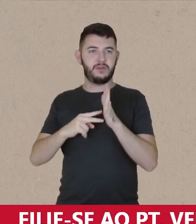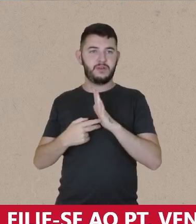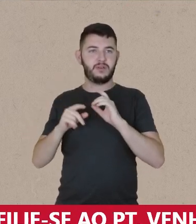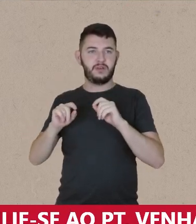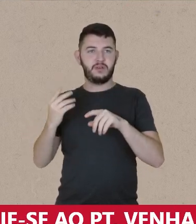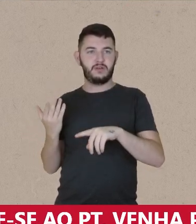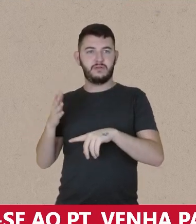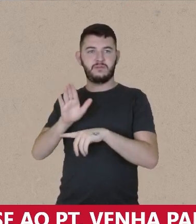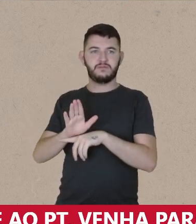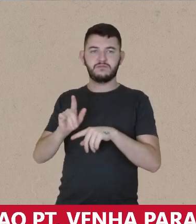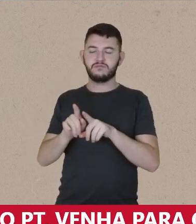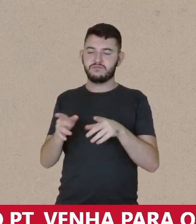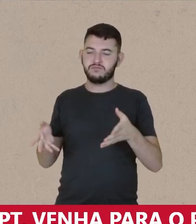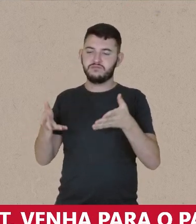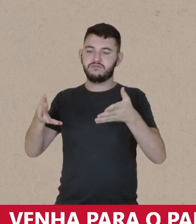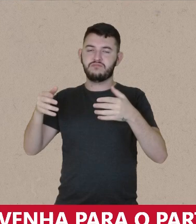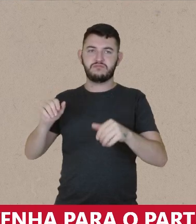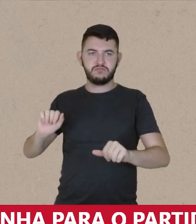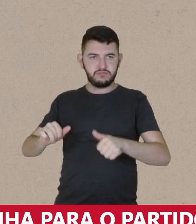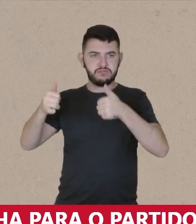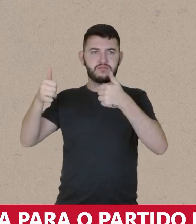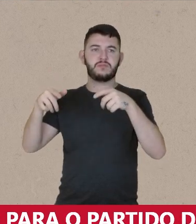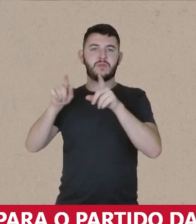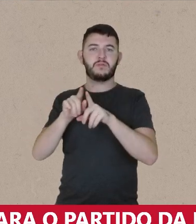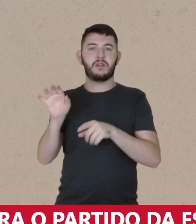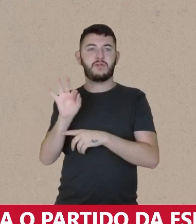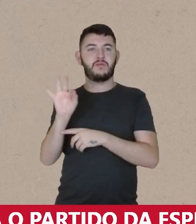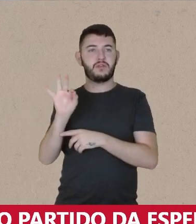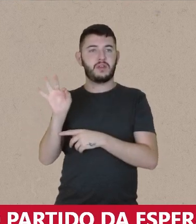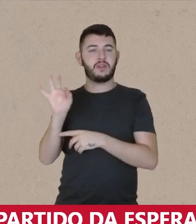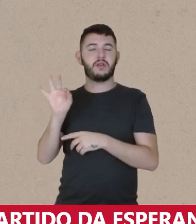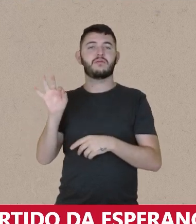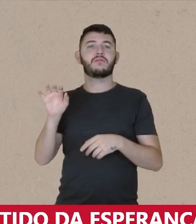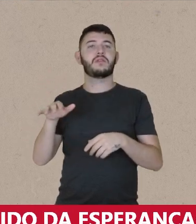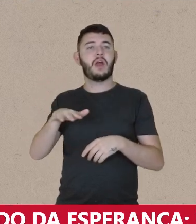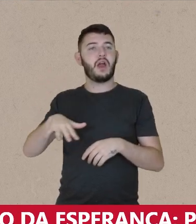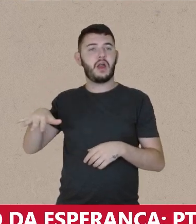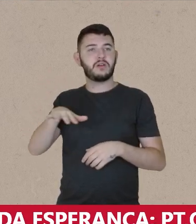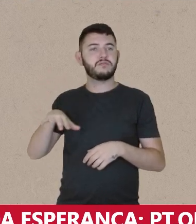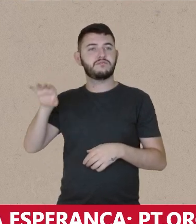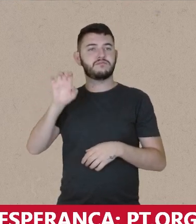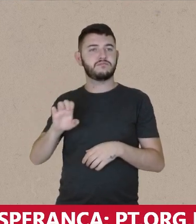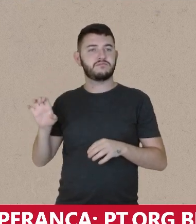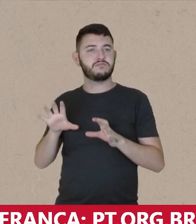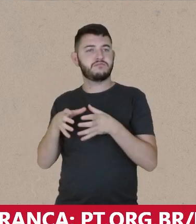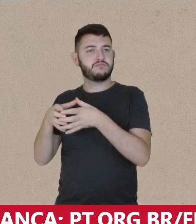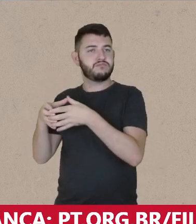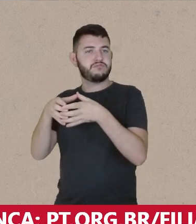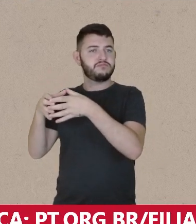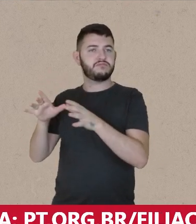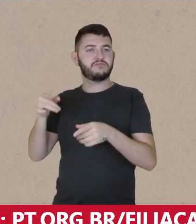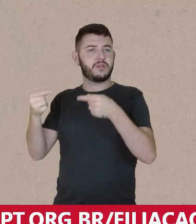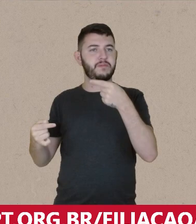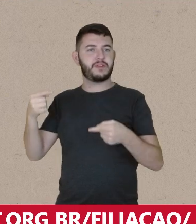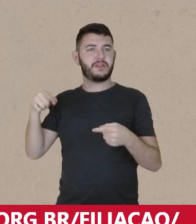e todas as fundações de todos os partidos de esquerda estão debatendo essas questões, né? Então acho que nós estamos no caminho certo.